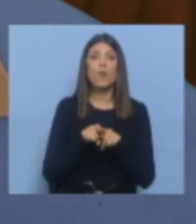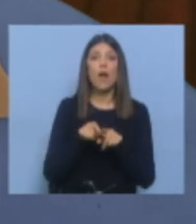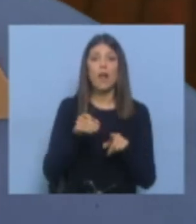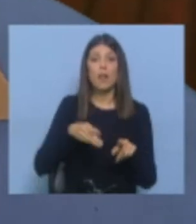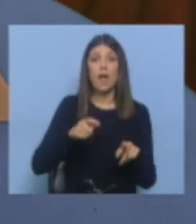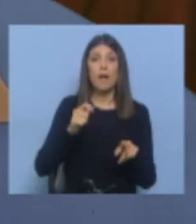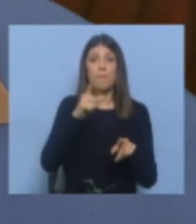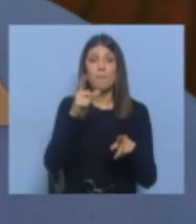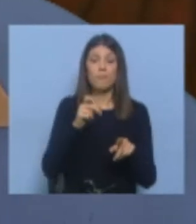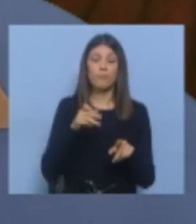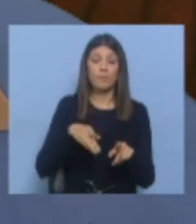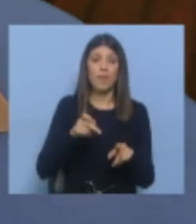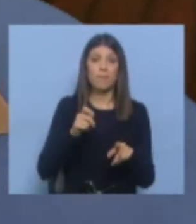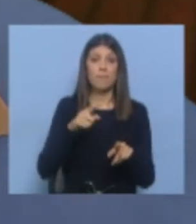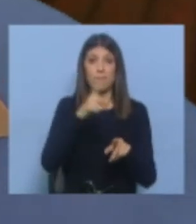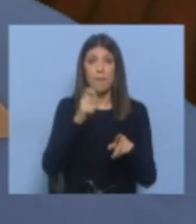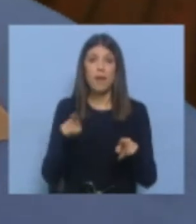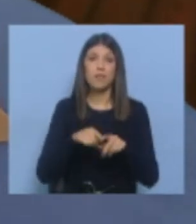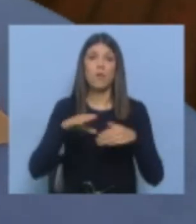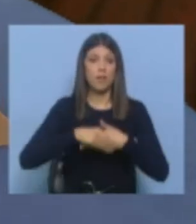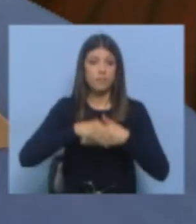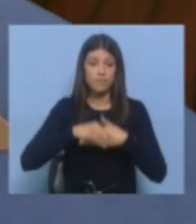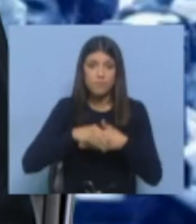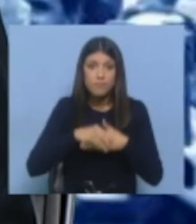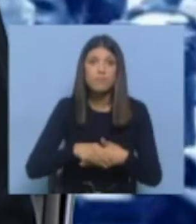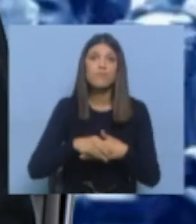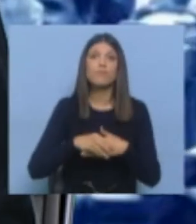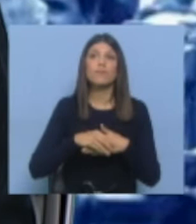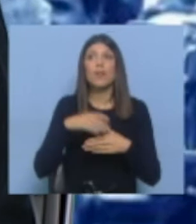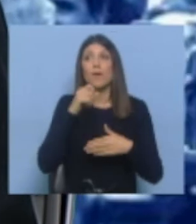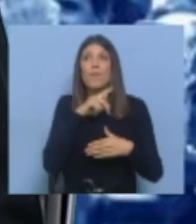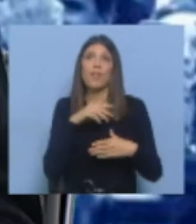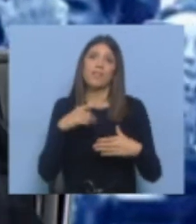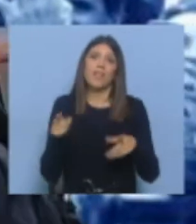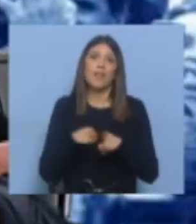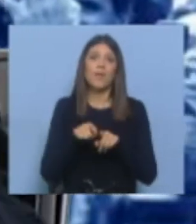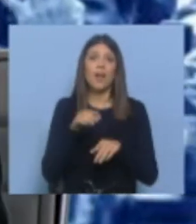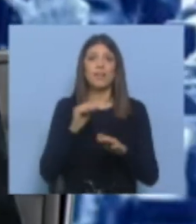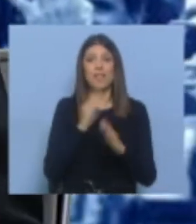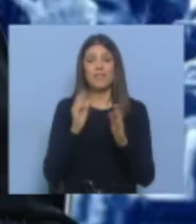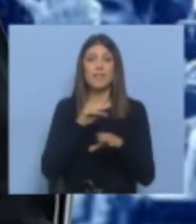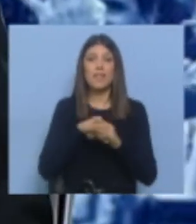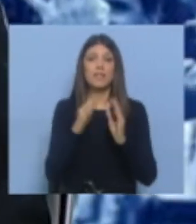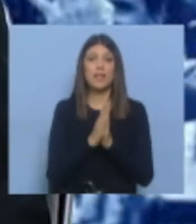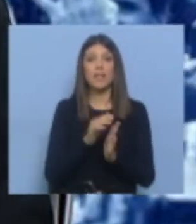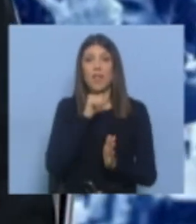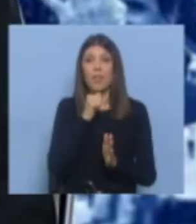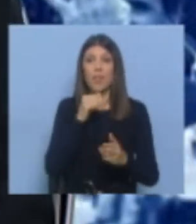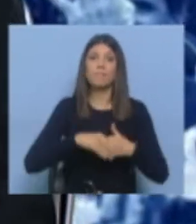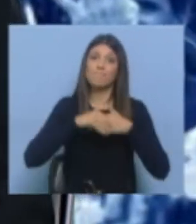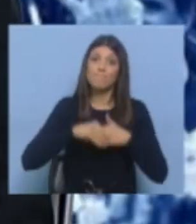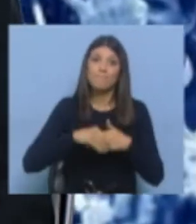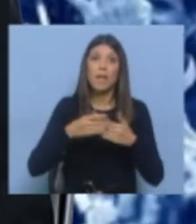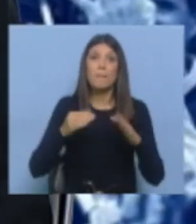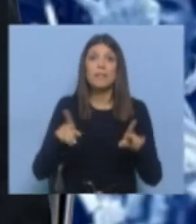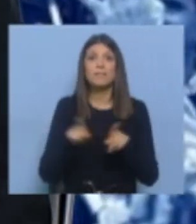que às vezes é dado de forma completamente, digamos, insensível, quase ao outro que está ao lado. Passa por